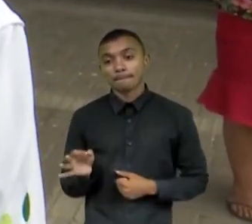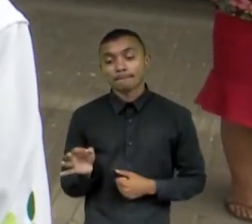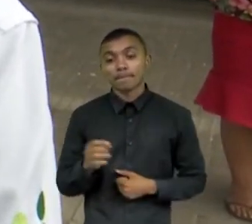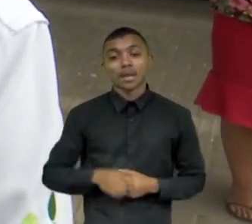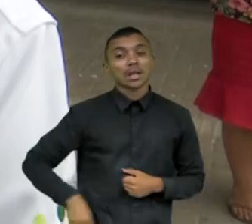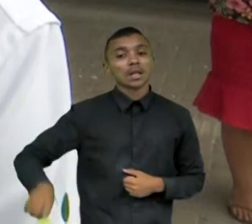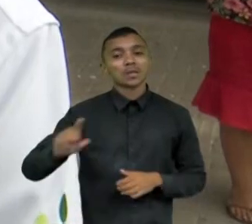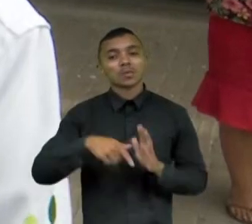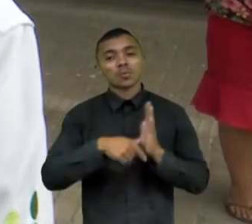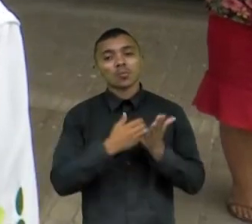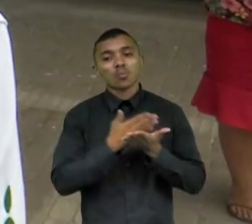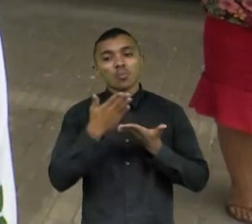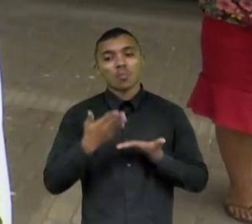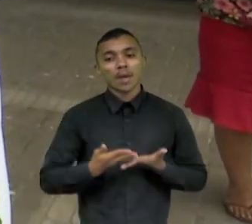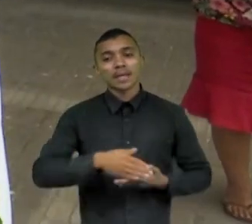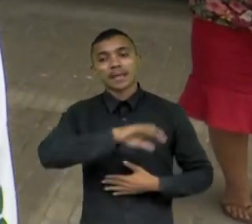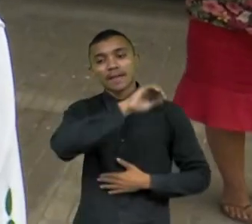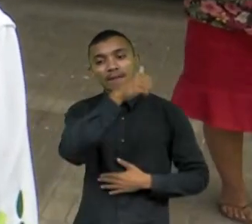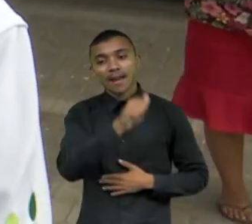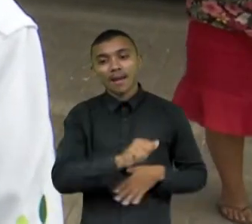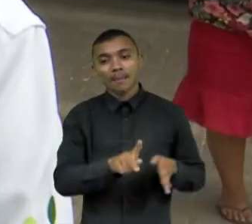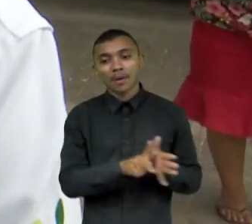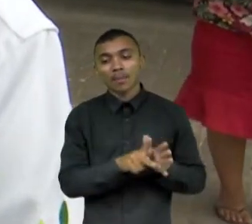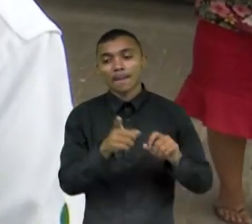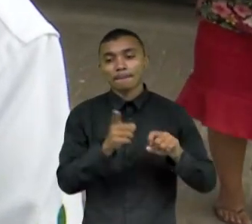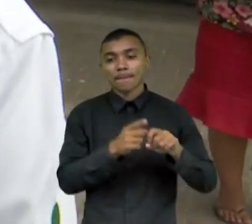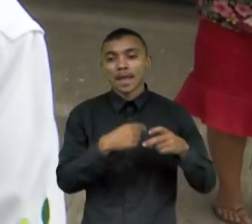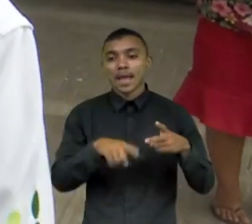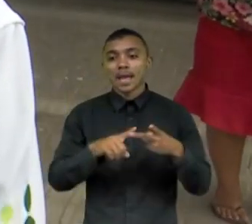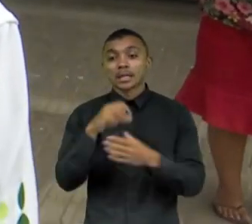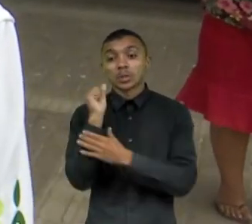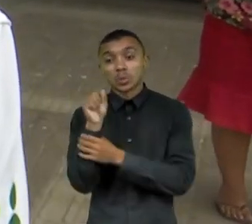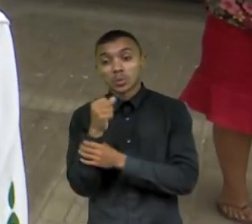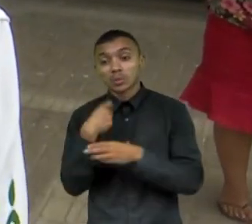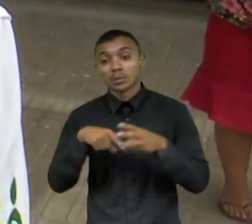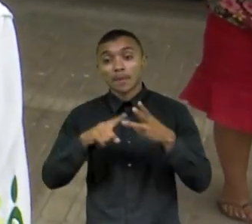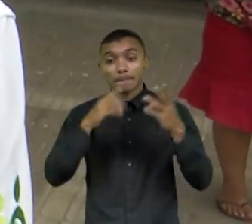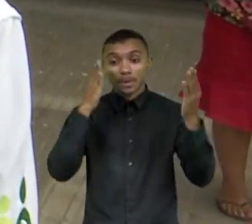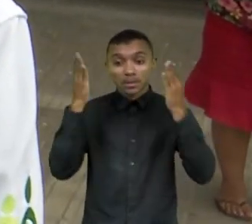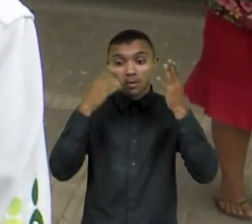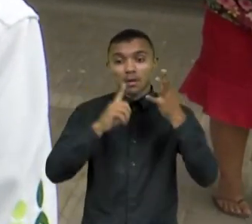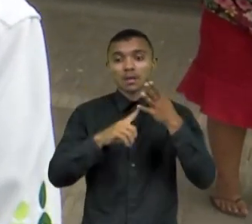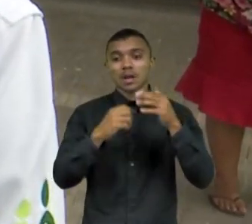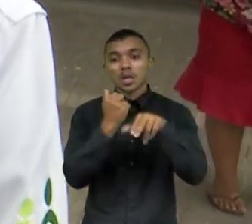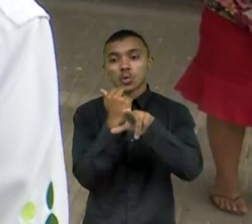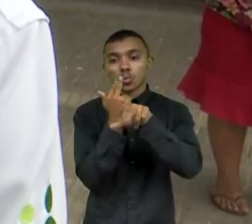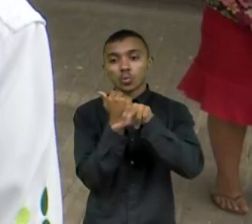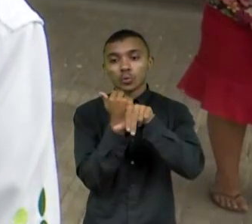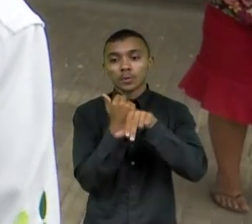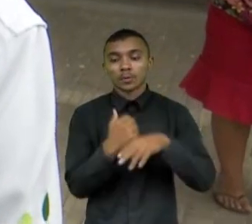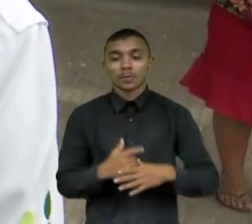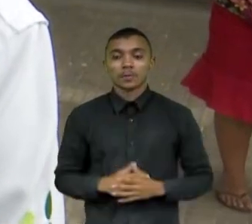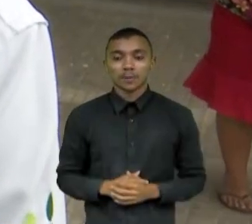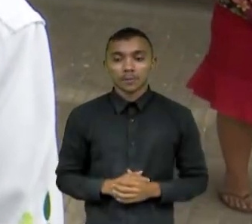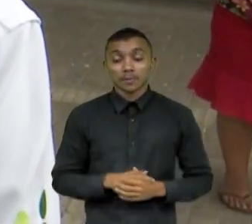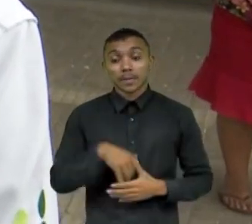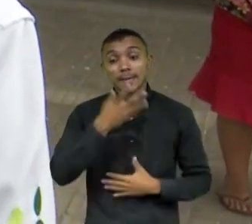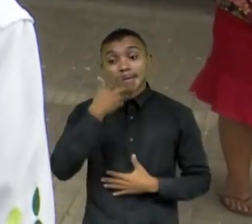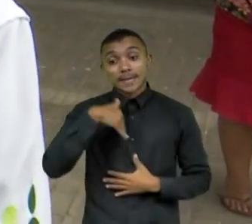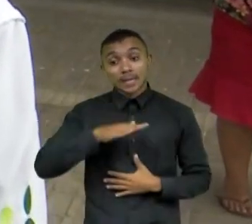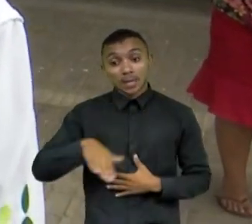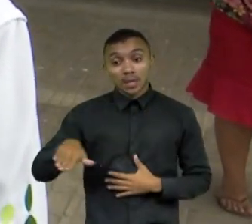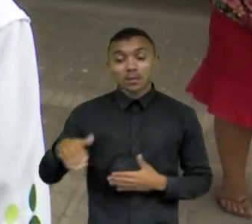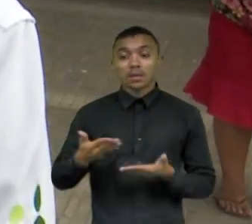pela avaliação médica, avaliação com fisioterapeuta, com nutricionista e psicólogo. Tá? Essas crianças